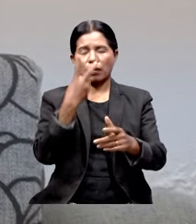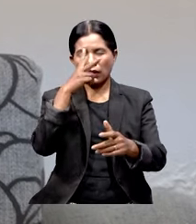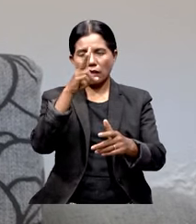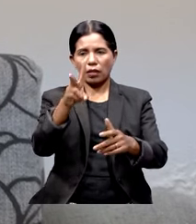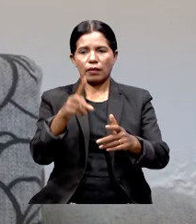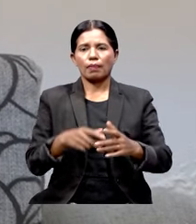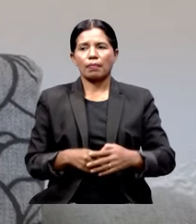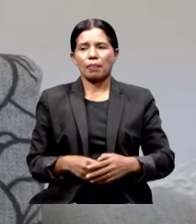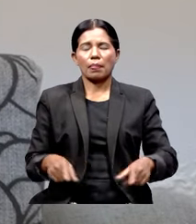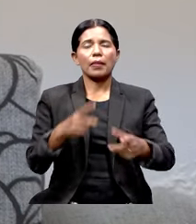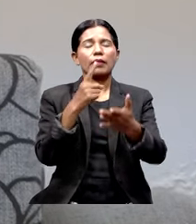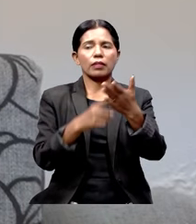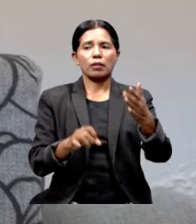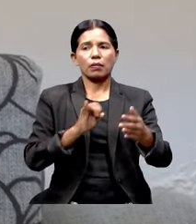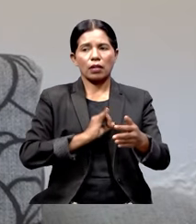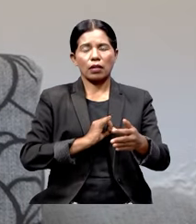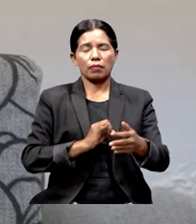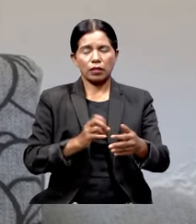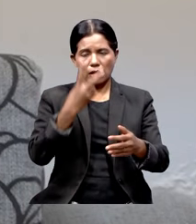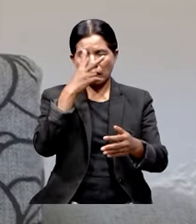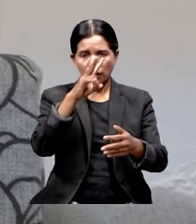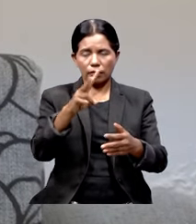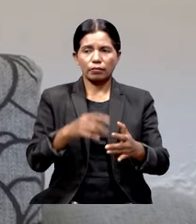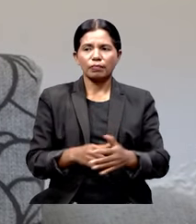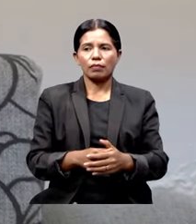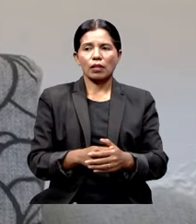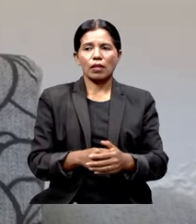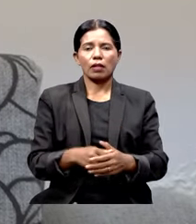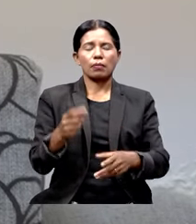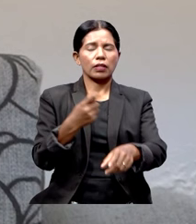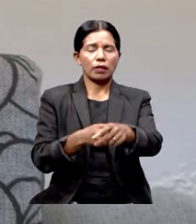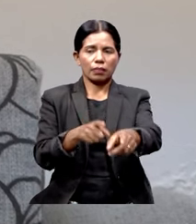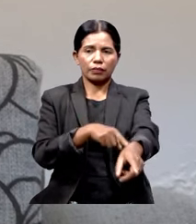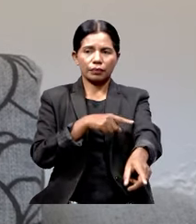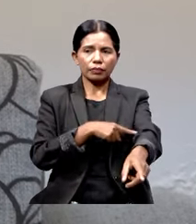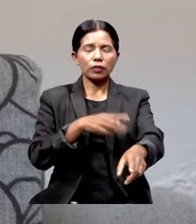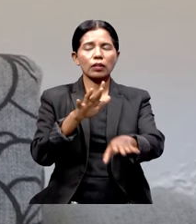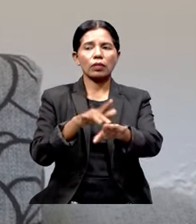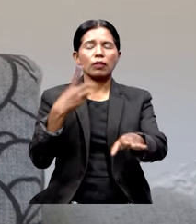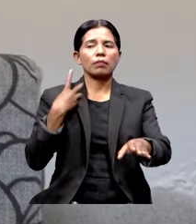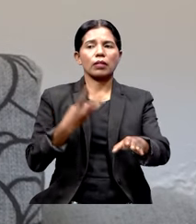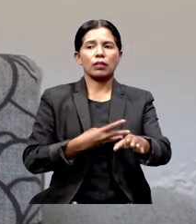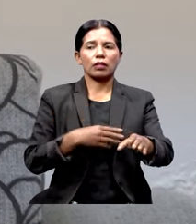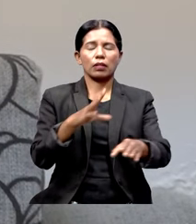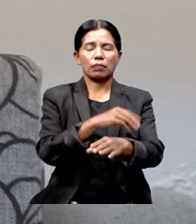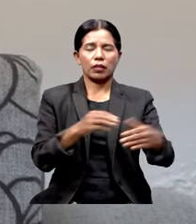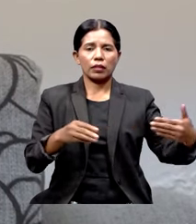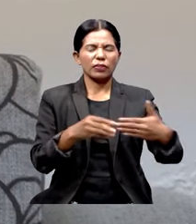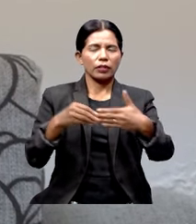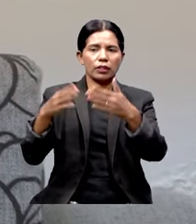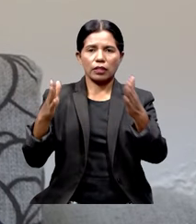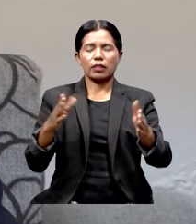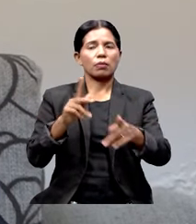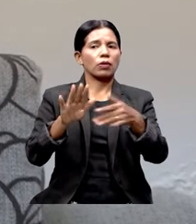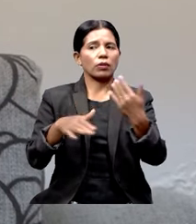no dar saída mas bahau ne perspectiva ba longo prazo afeta ba tenha qualidade de liderança também mo tudo